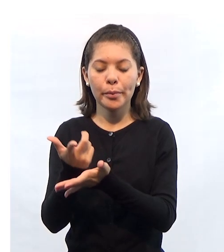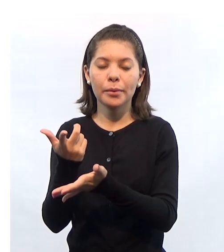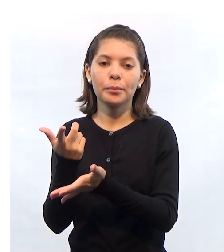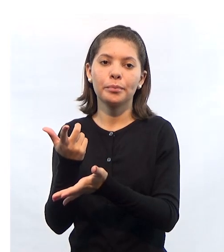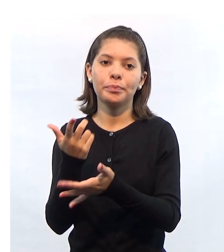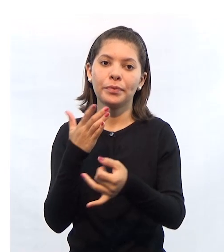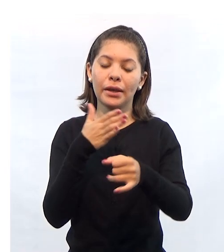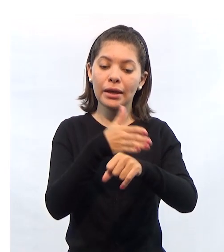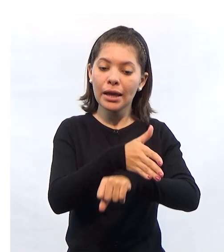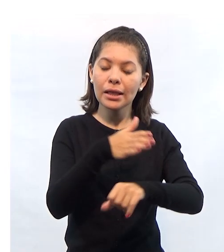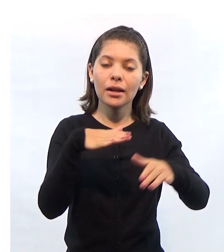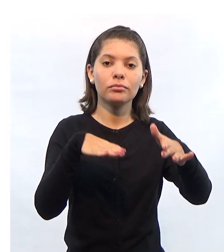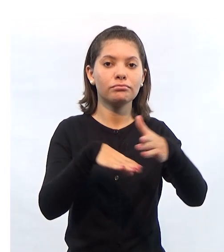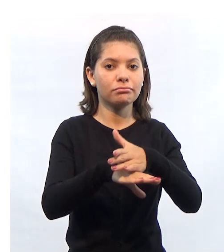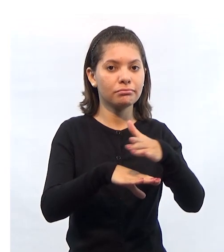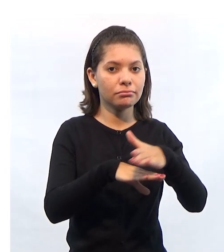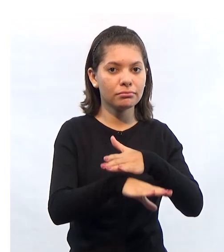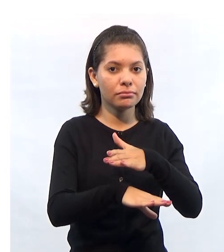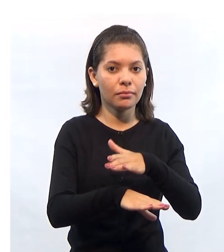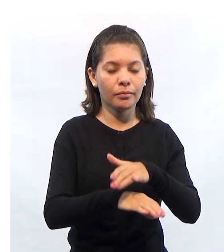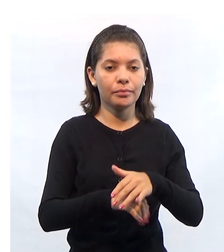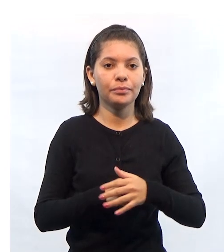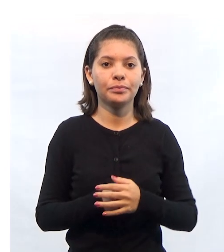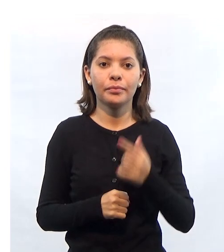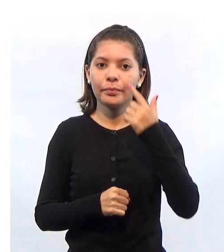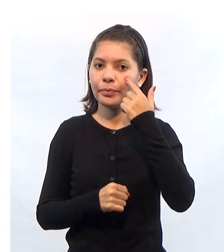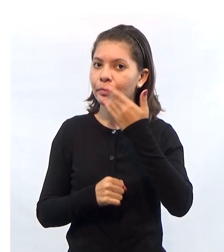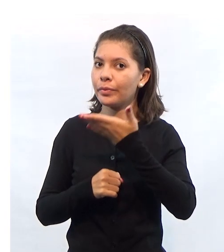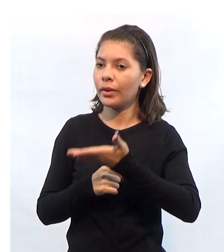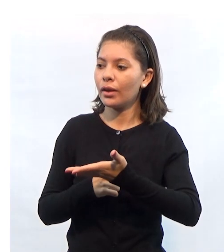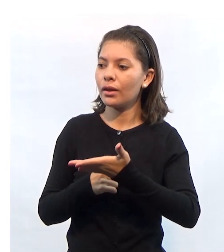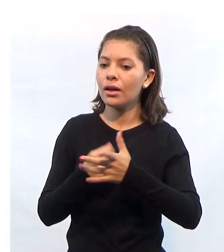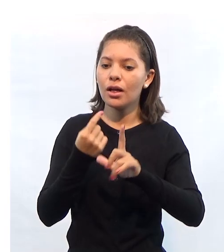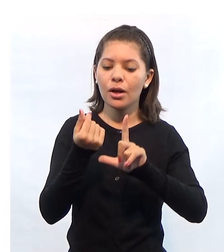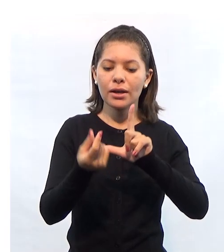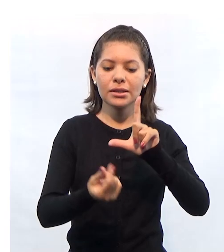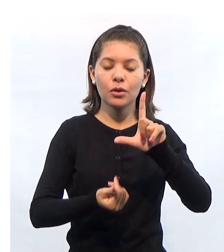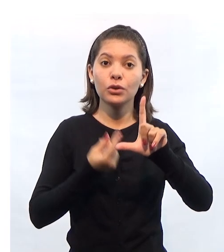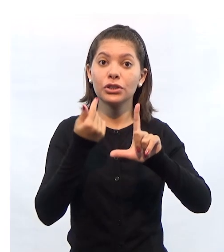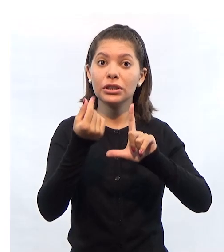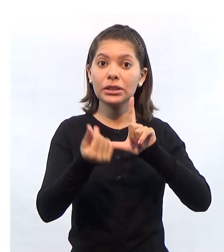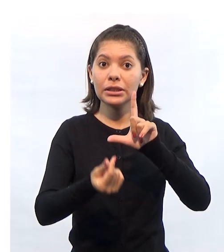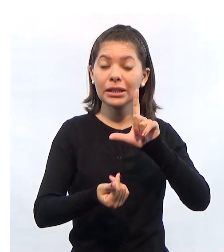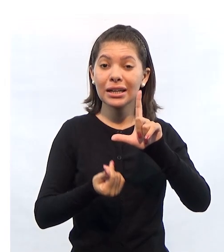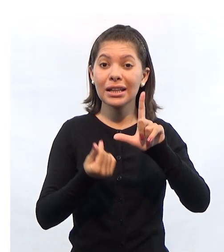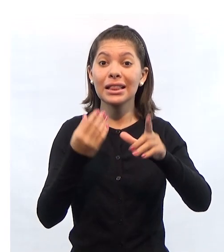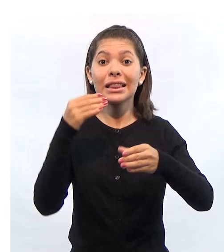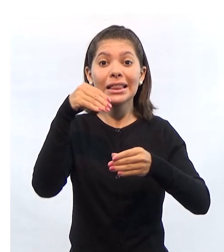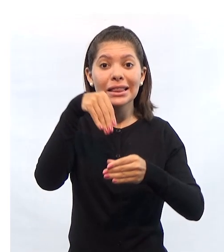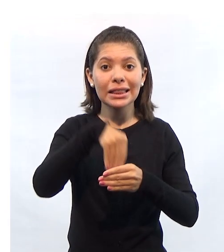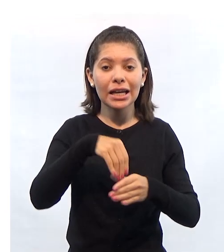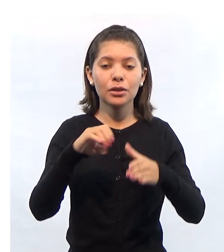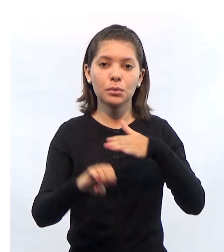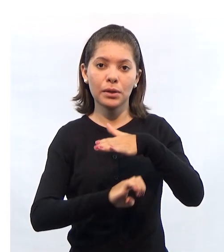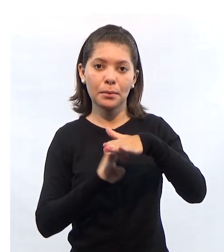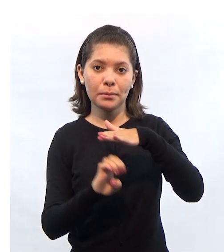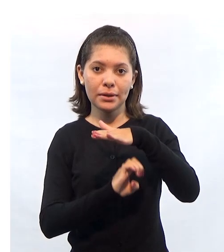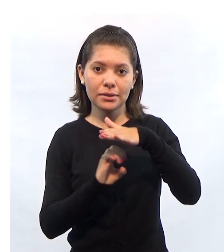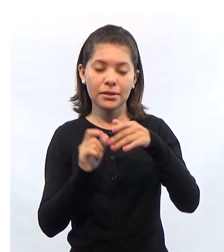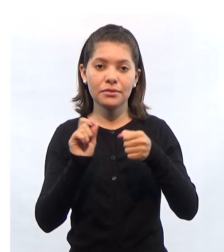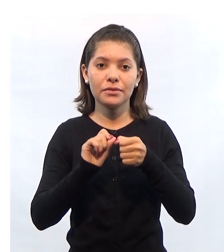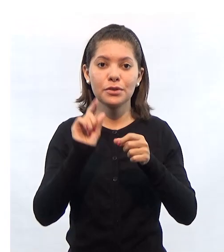entrar no almoxarifado, no estoque. Aqui começa a logística interna da empresa, realizando